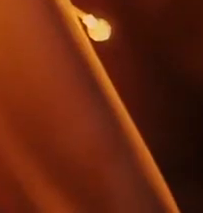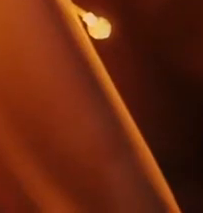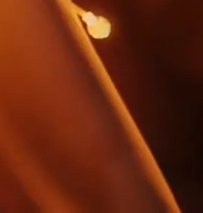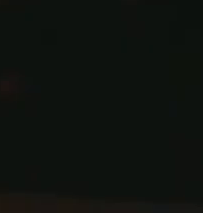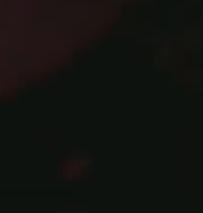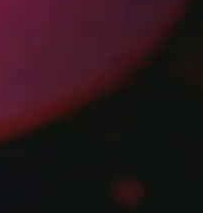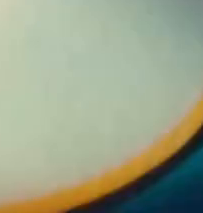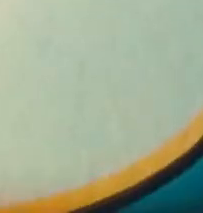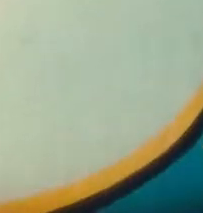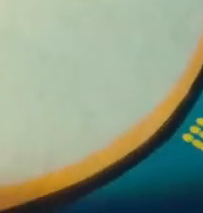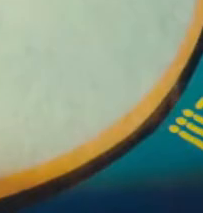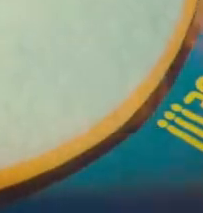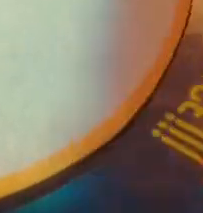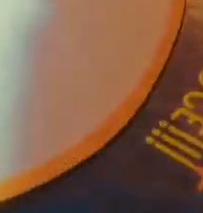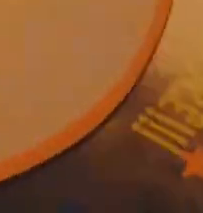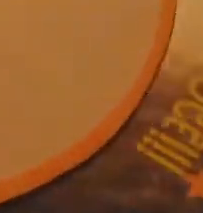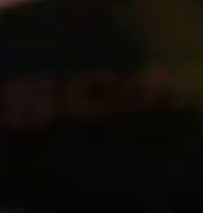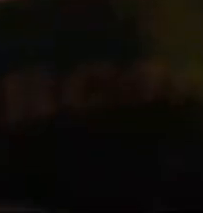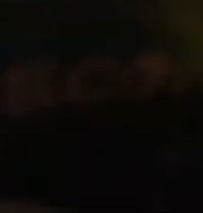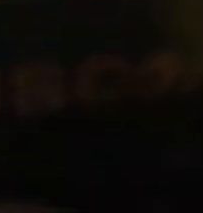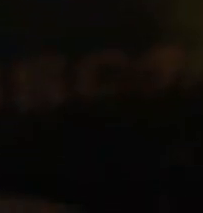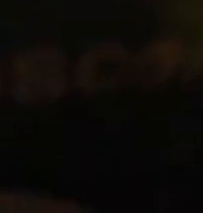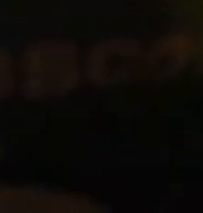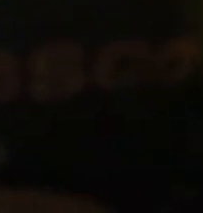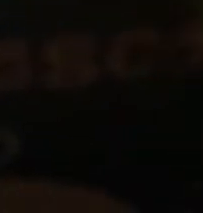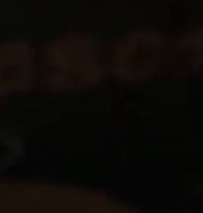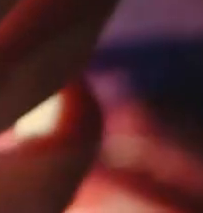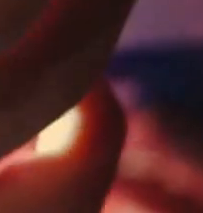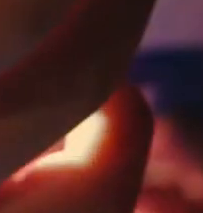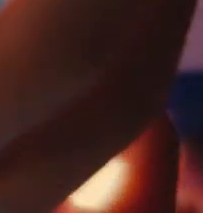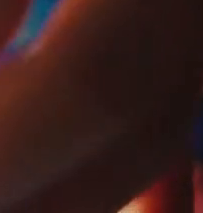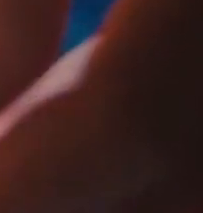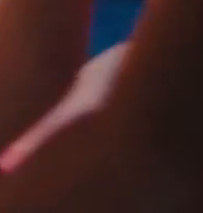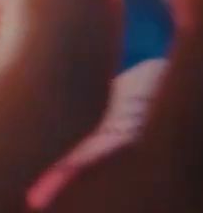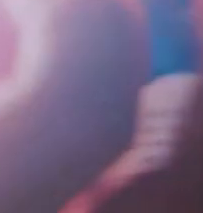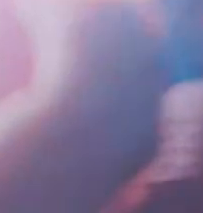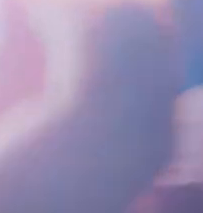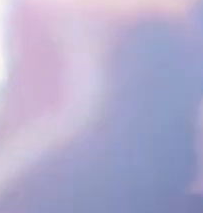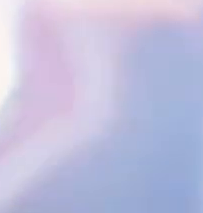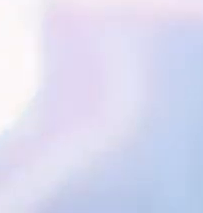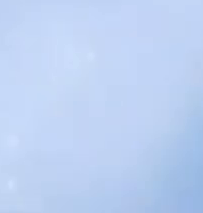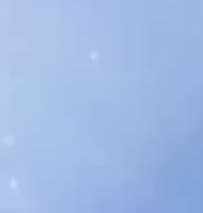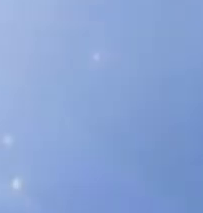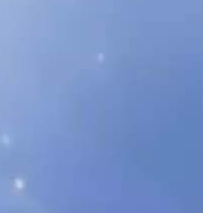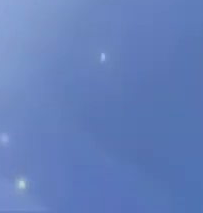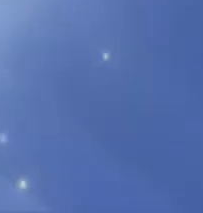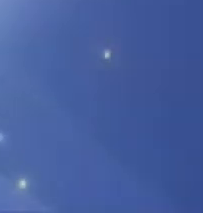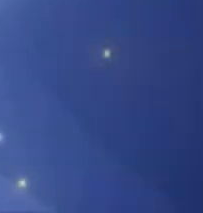movido pela criatividade um astronauta viajava por um universo de histórias